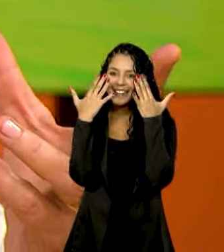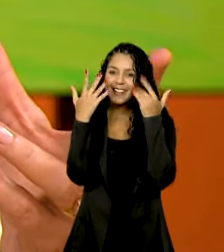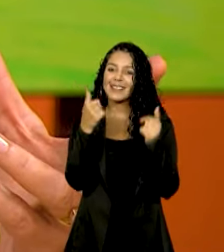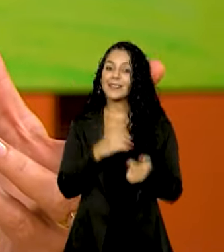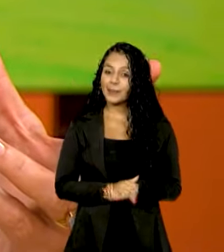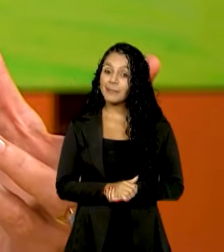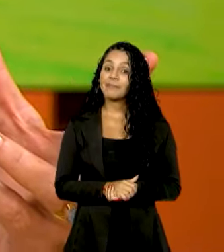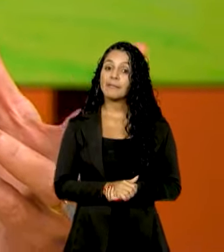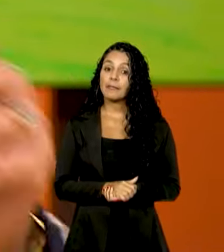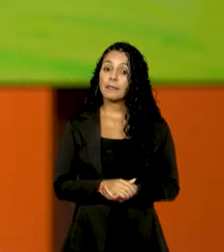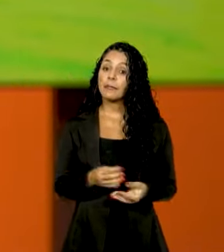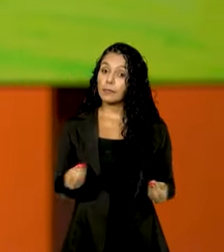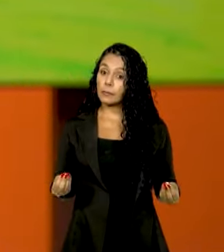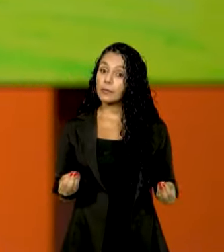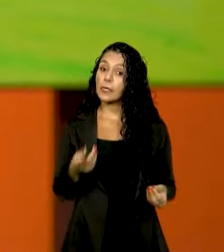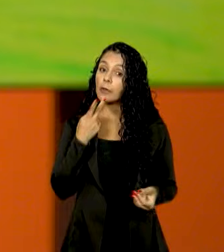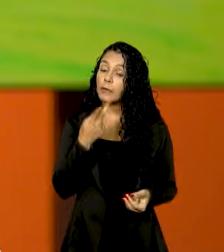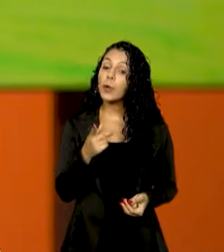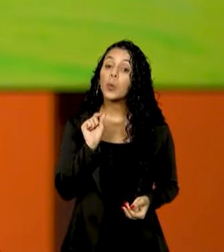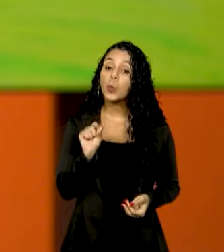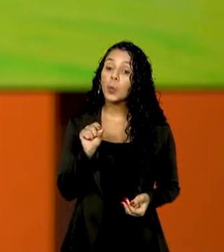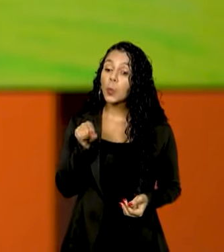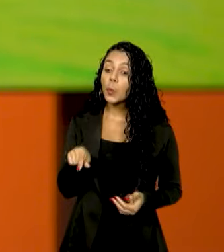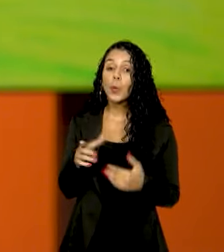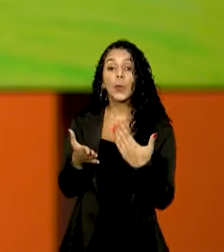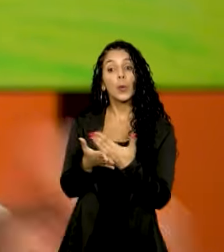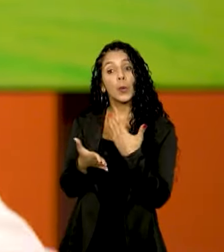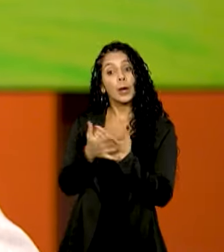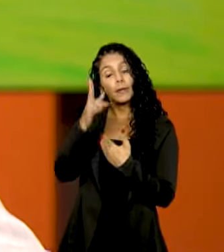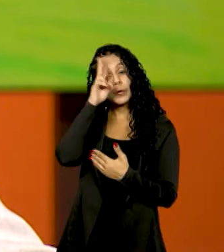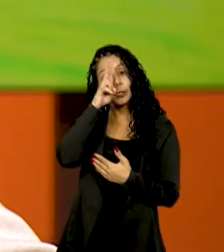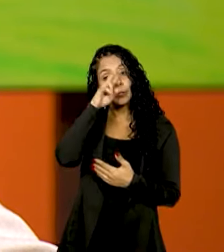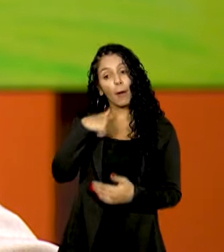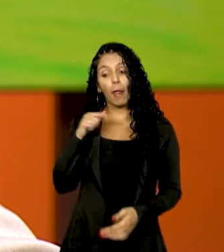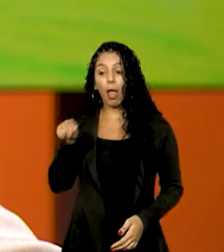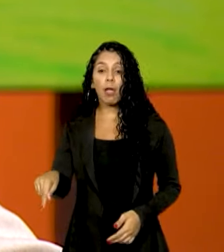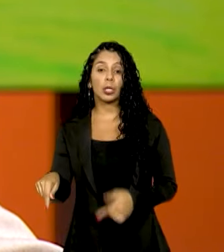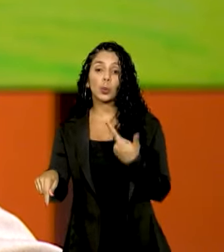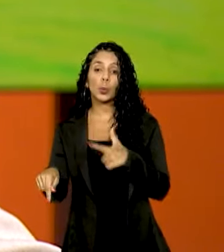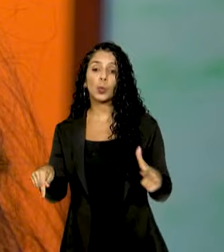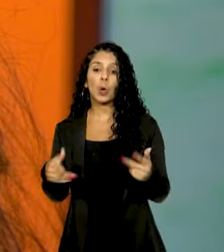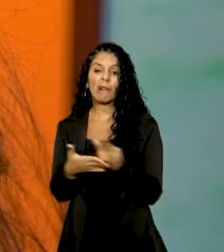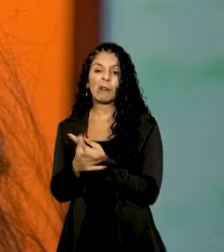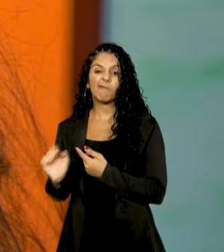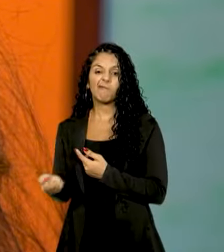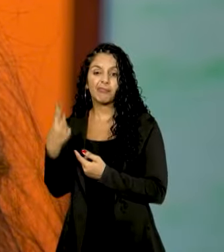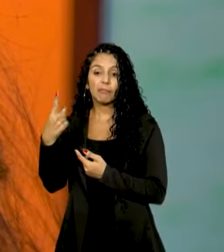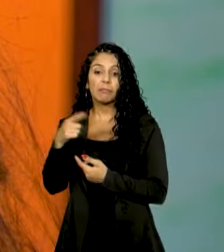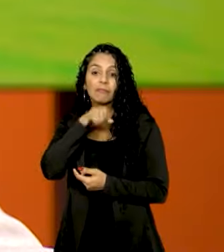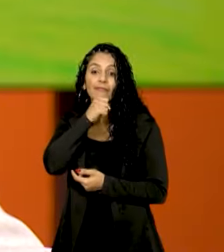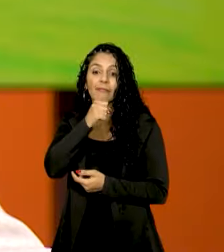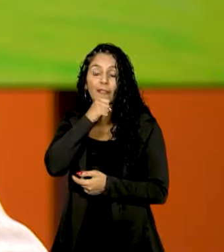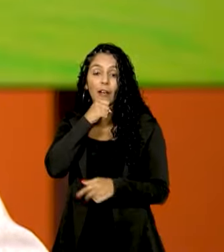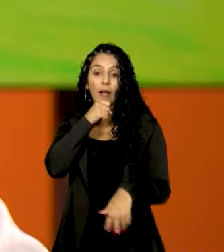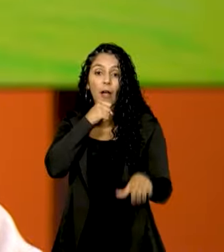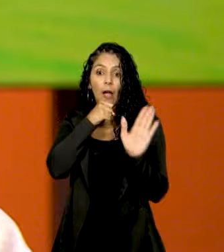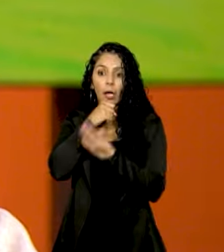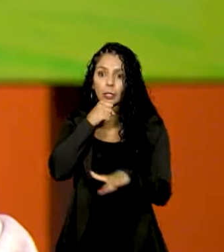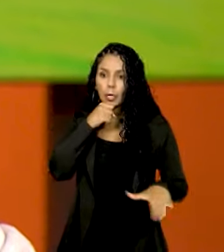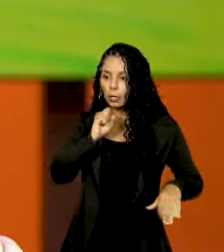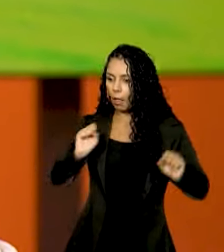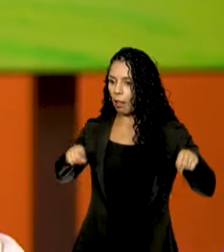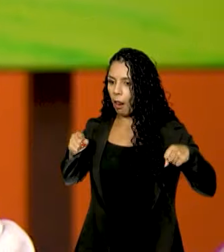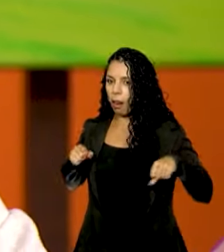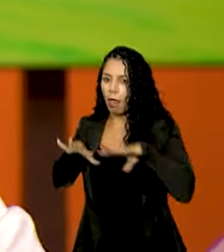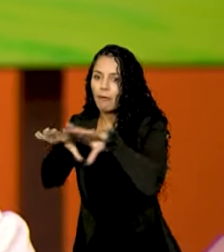vagalumes. E digo que o livro, que aquela história está nesse, todo arrebentado aqui, as crianças correm